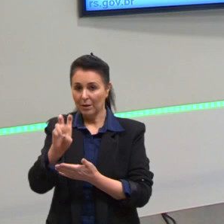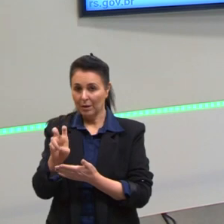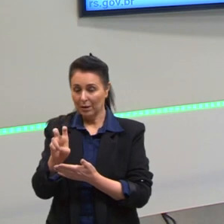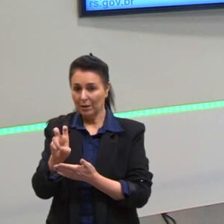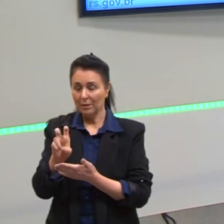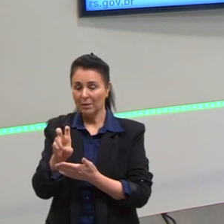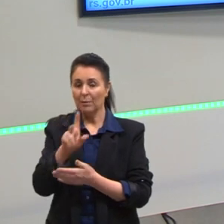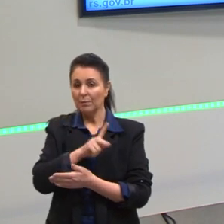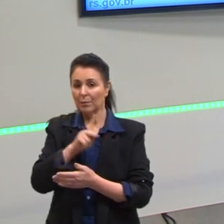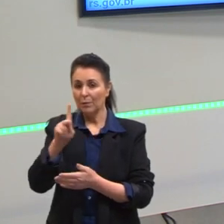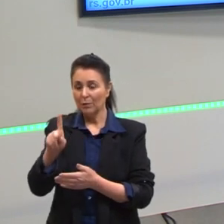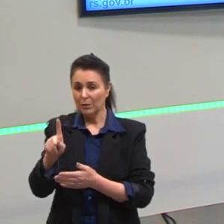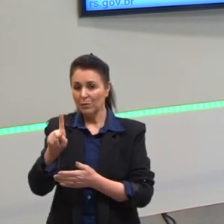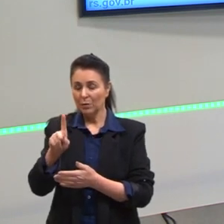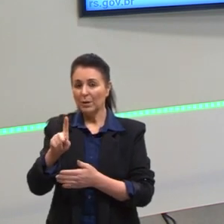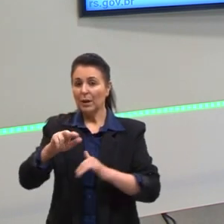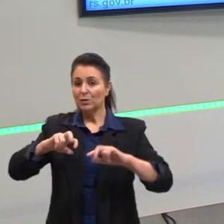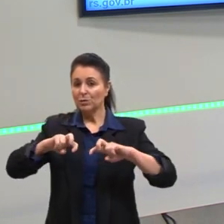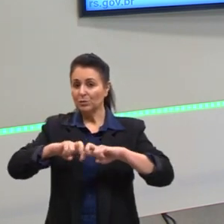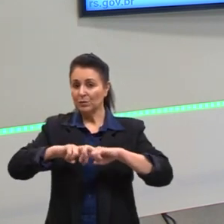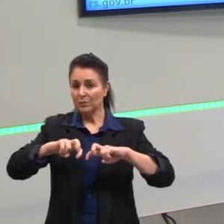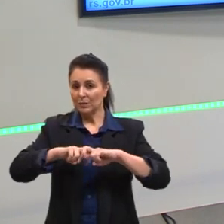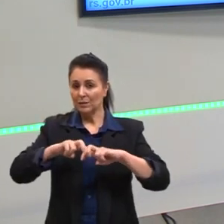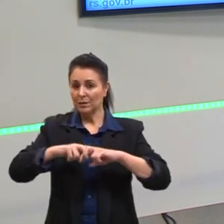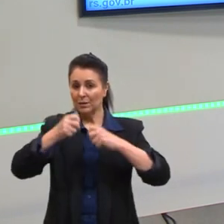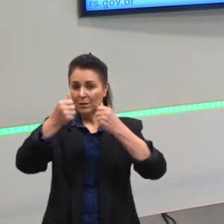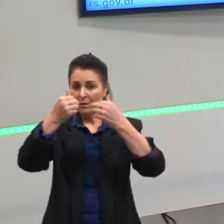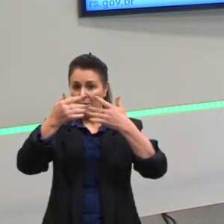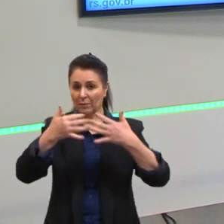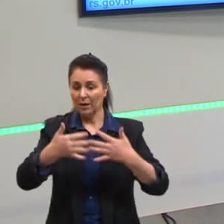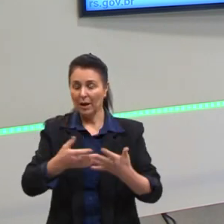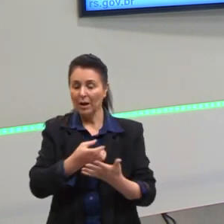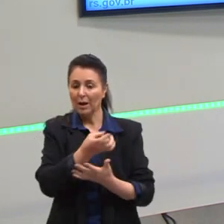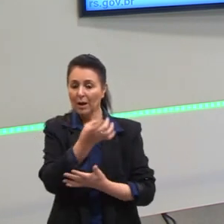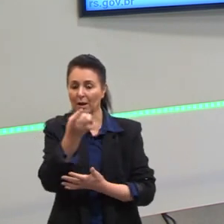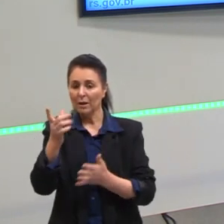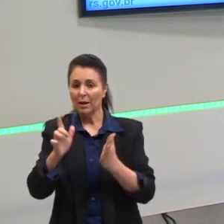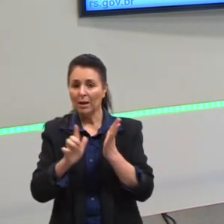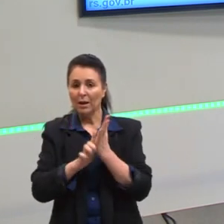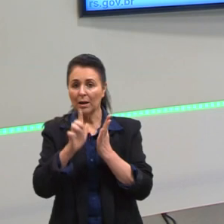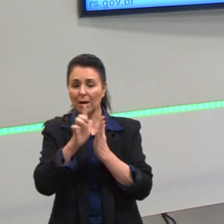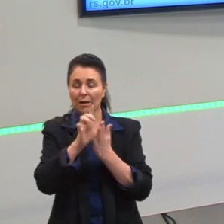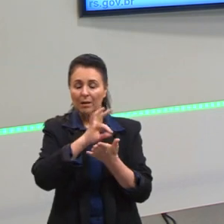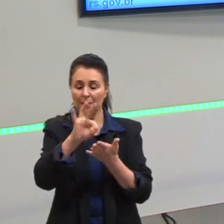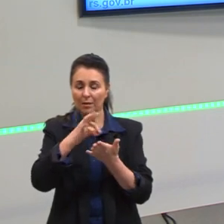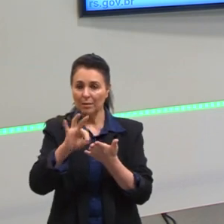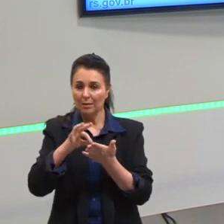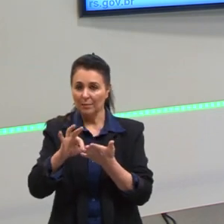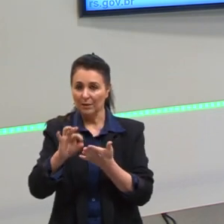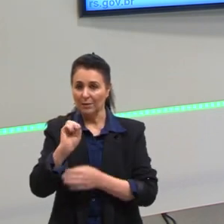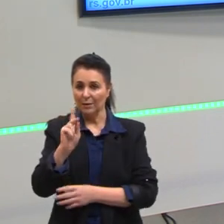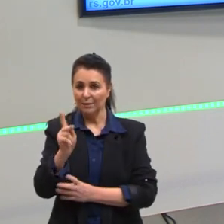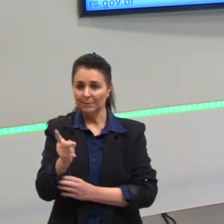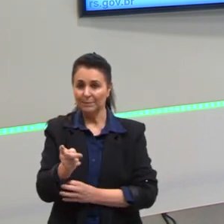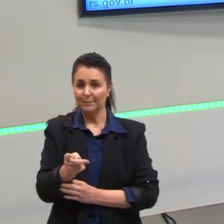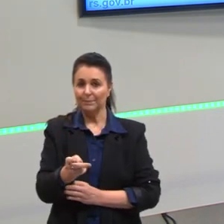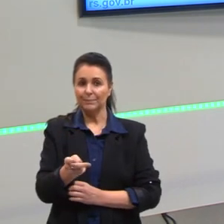Larissa que vai estudo que vai aplicar direitinho explica cada uma dessas leis bem detalhadamente ok